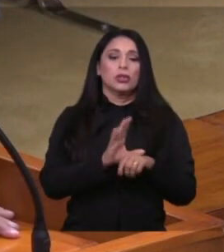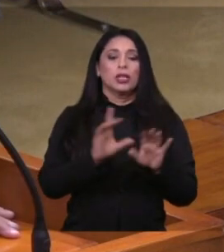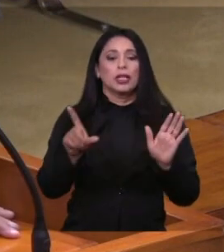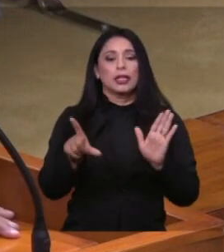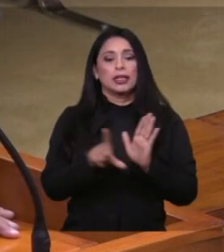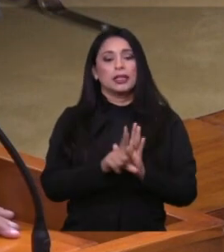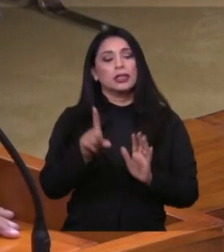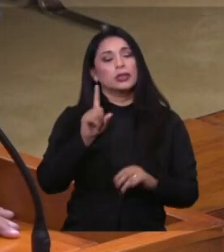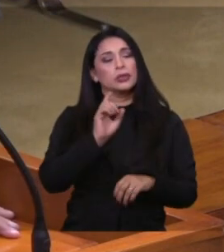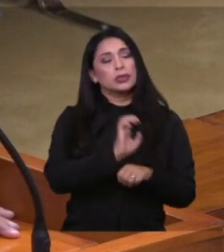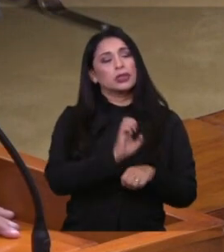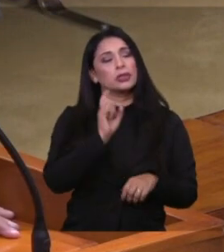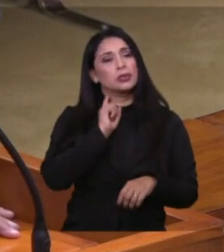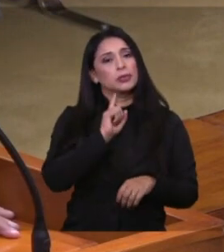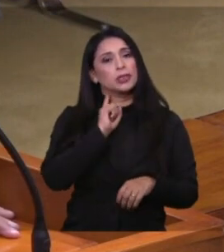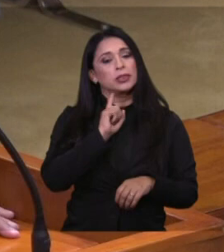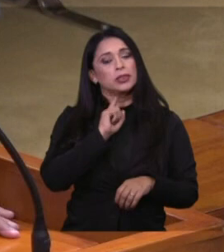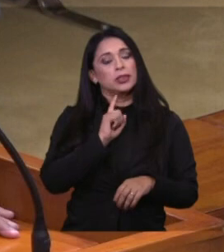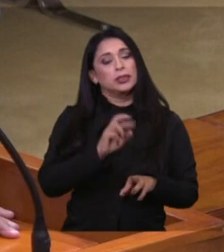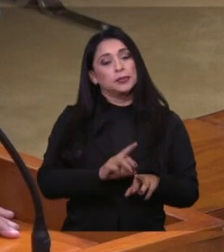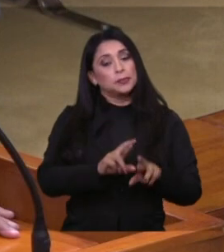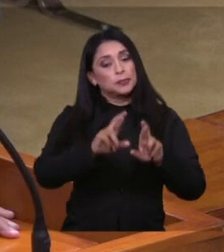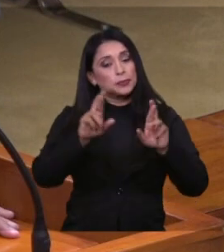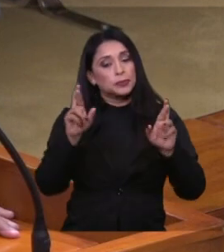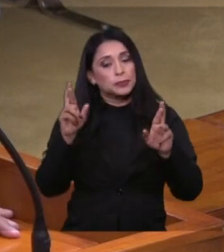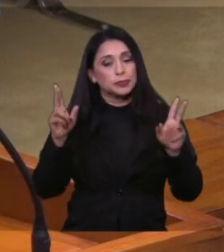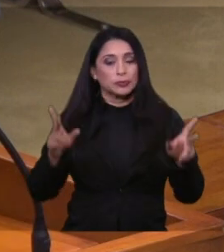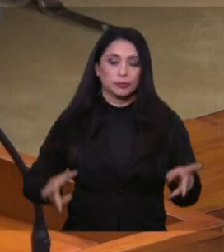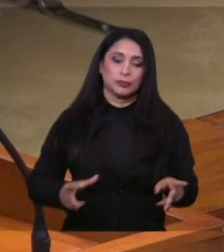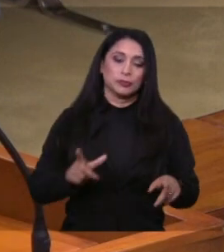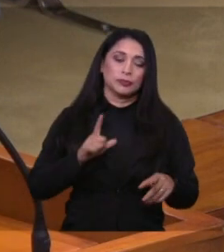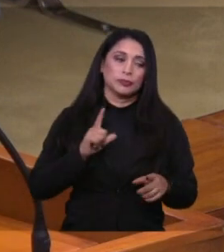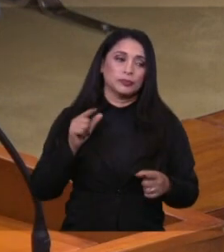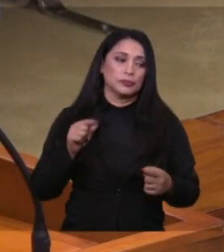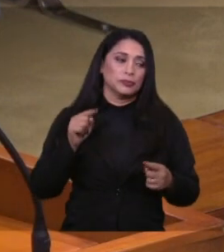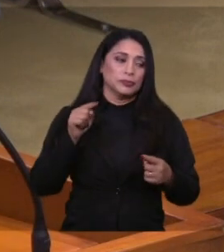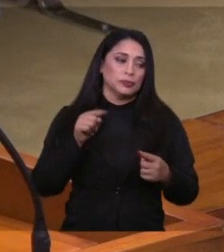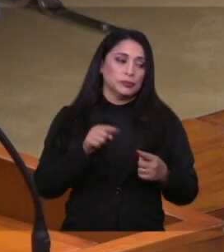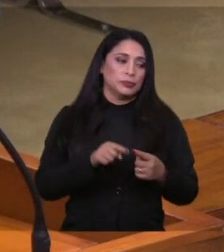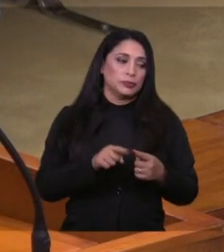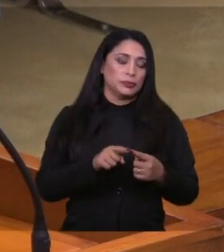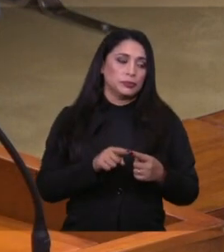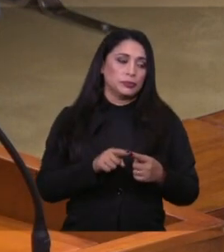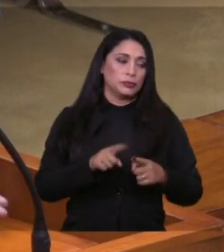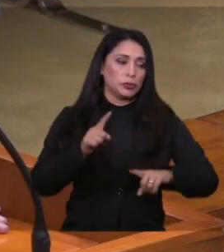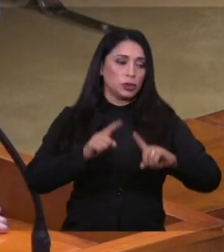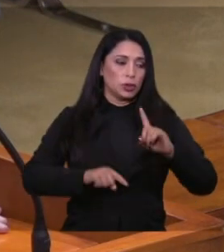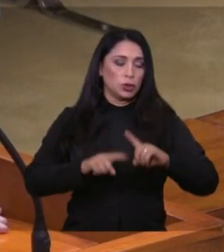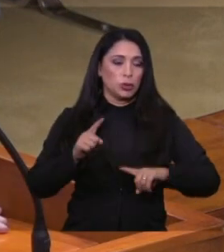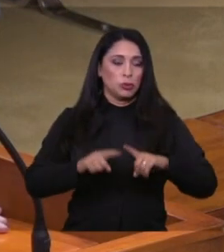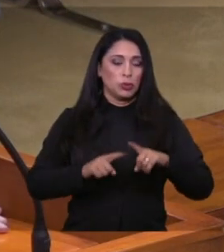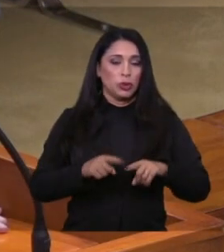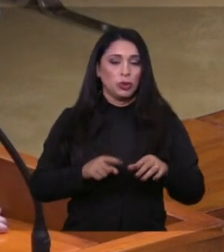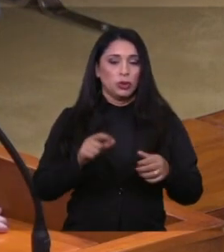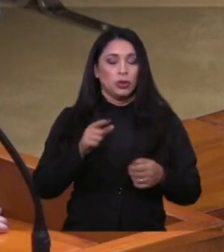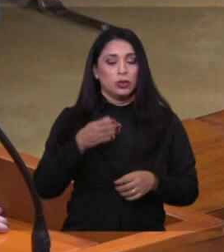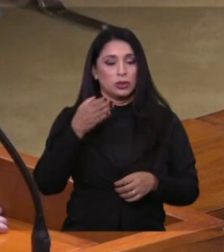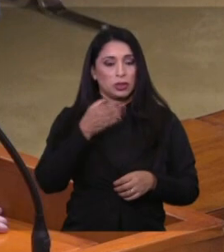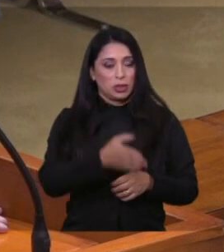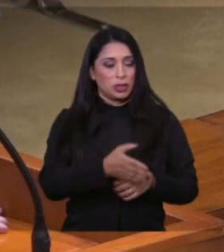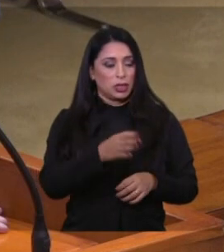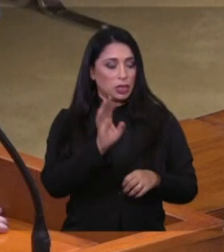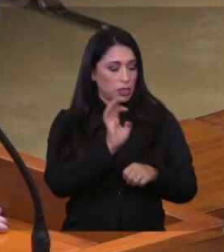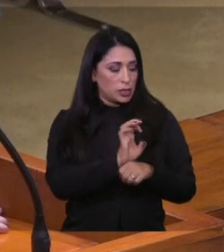do Estado de Minas Gerais que previa o tratamento diferenciado em razão ou nas hipóteses de produtos produzidos naquele Estado.